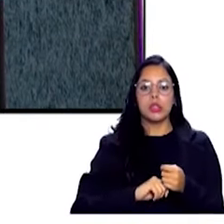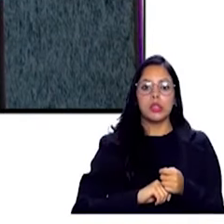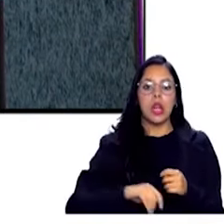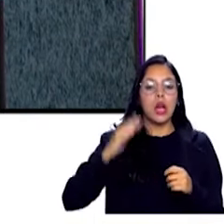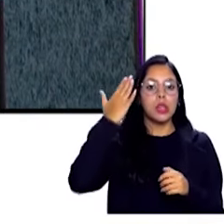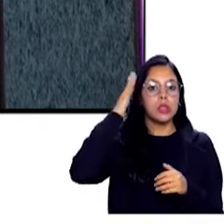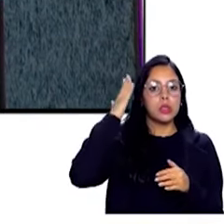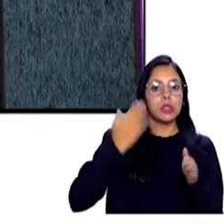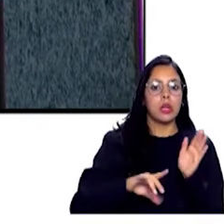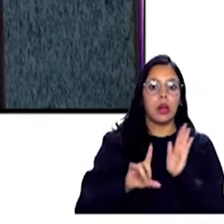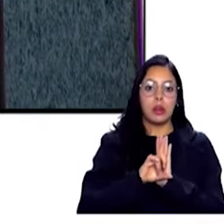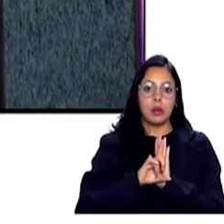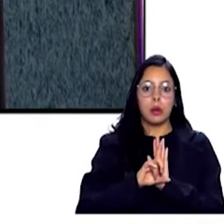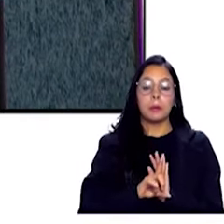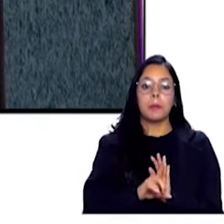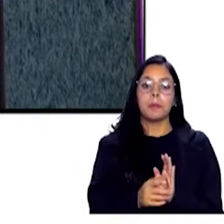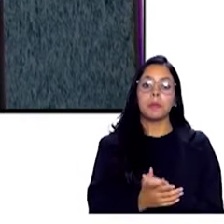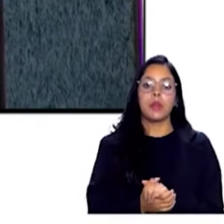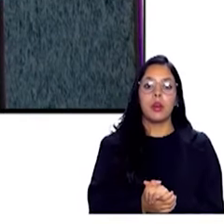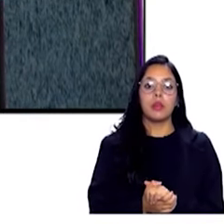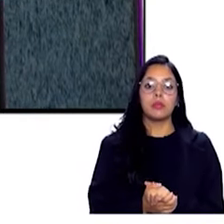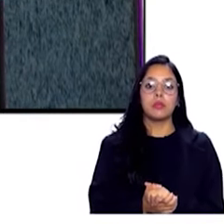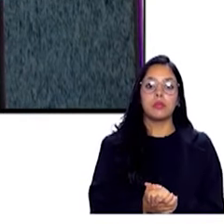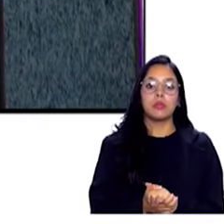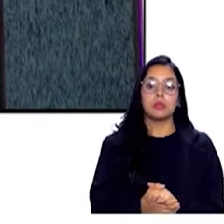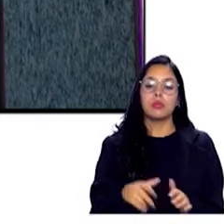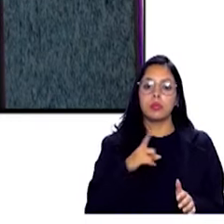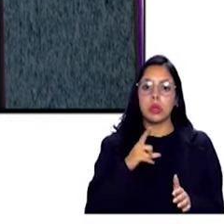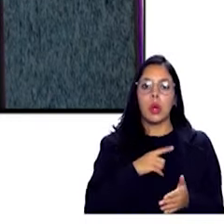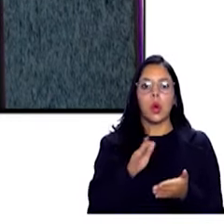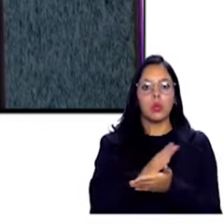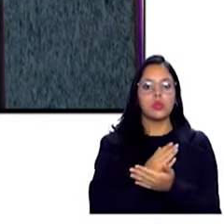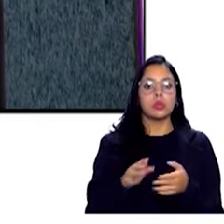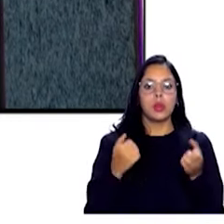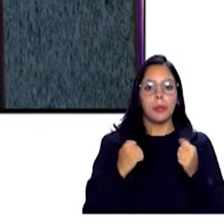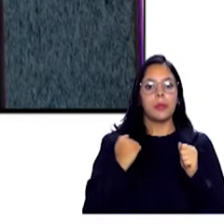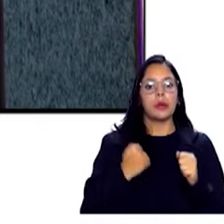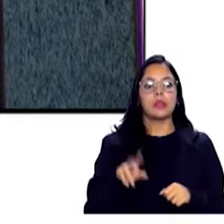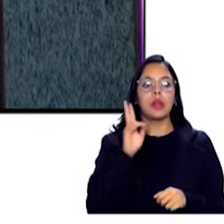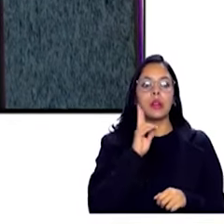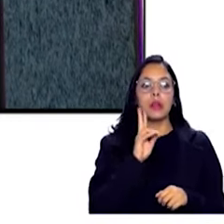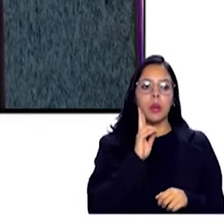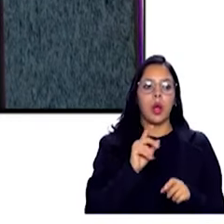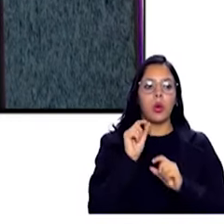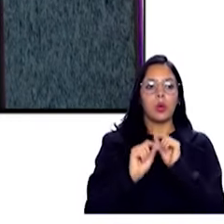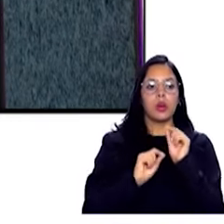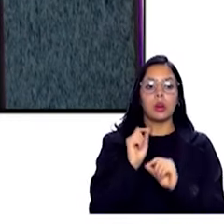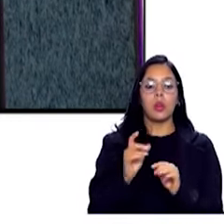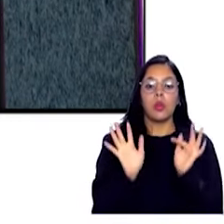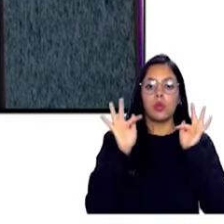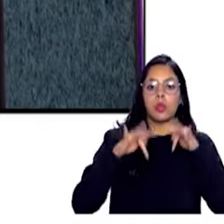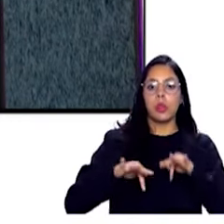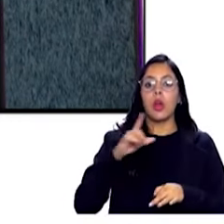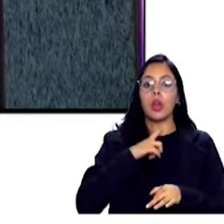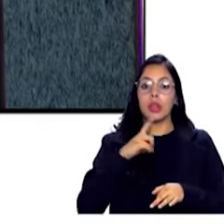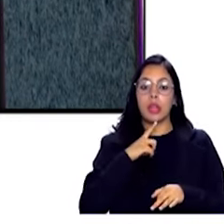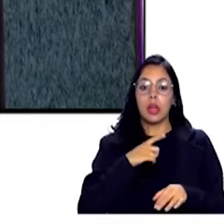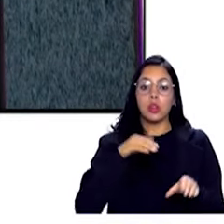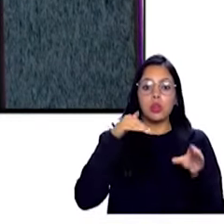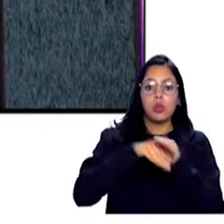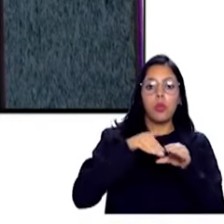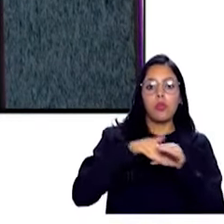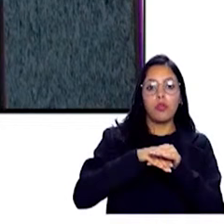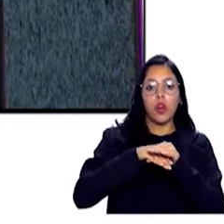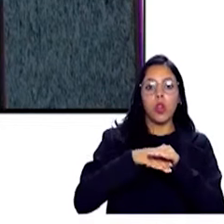não pode deixar de tomar em consideração a interpretação que é final que é o precedente final